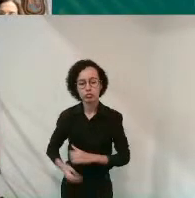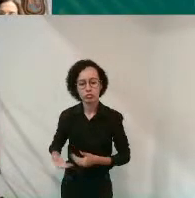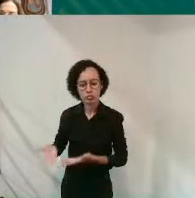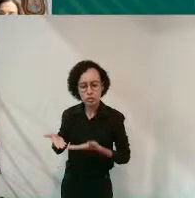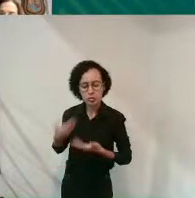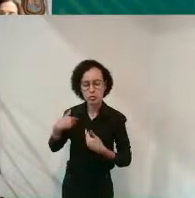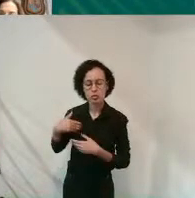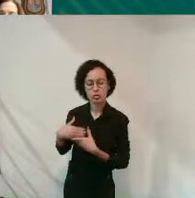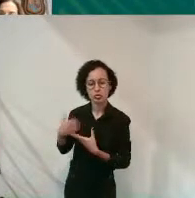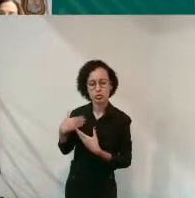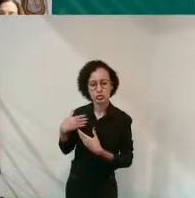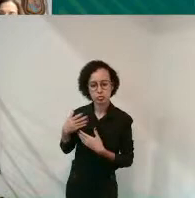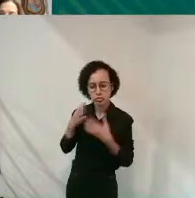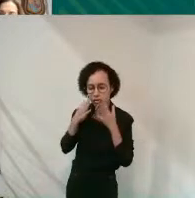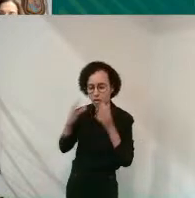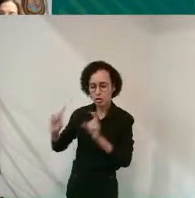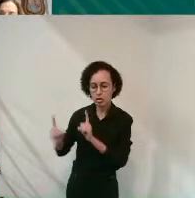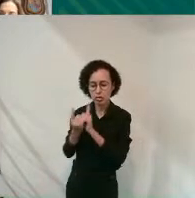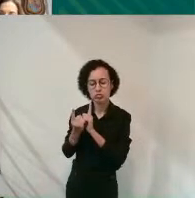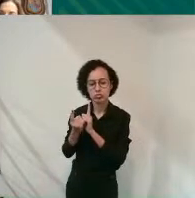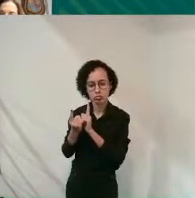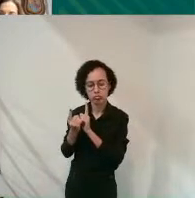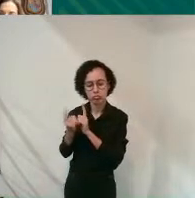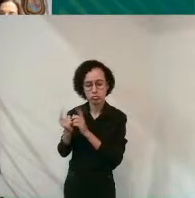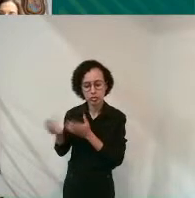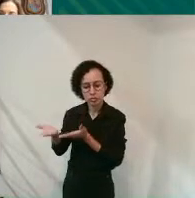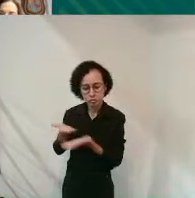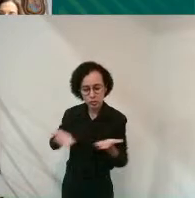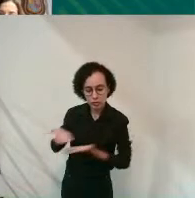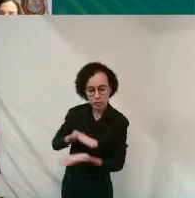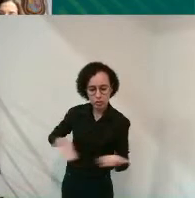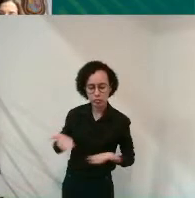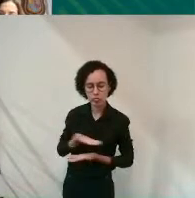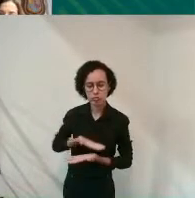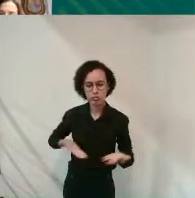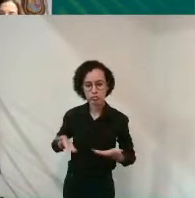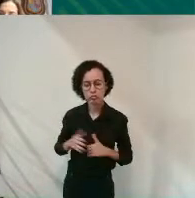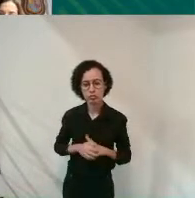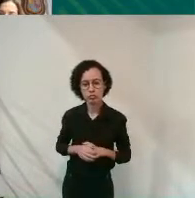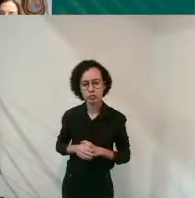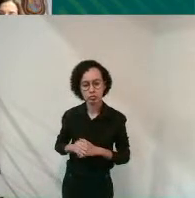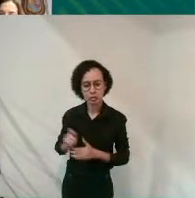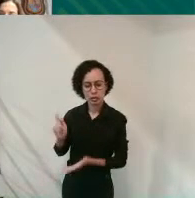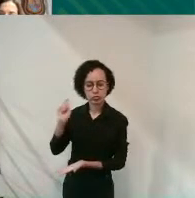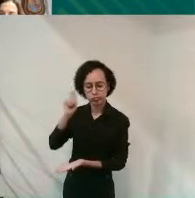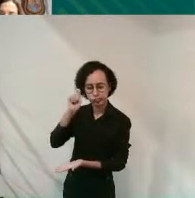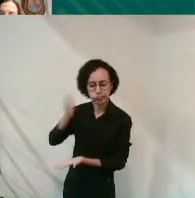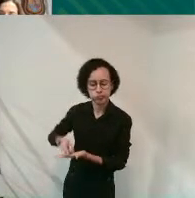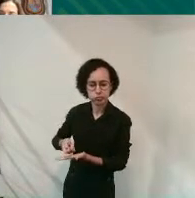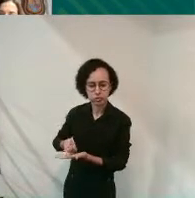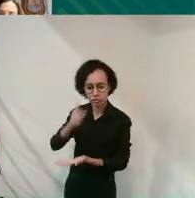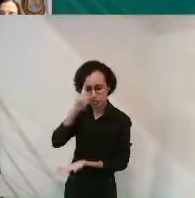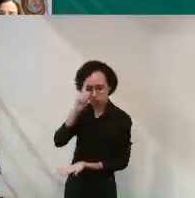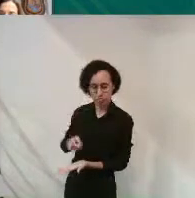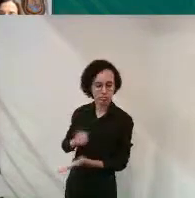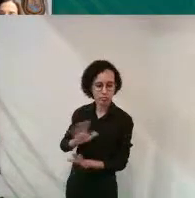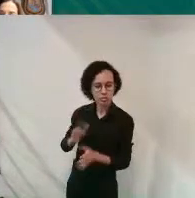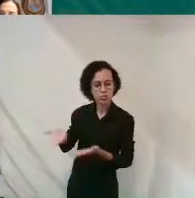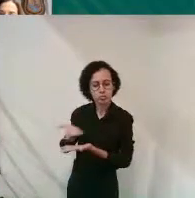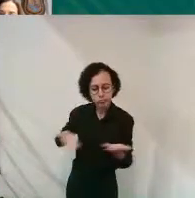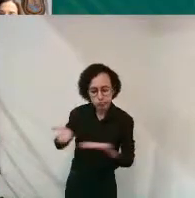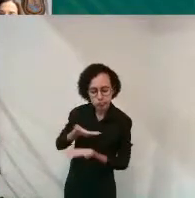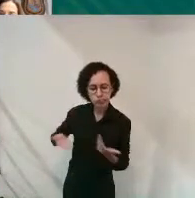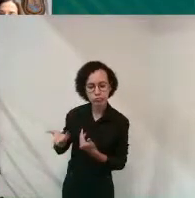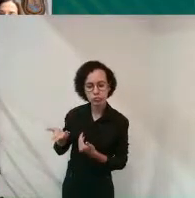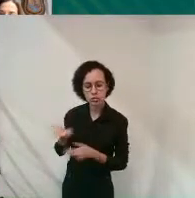recebidos, ouvidos, de forma consensual, bilateral, nada é imposto, tudo é conversado com